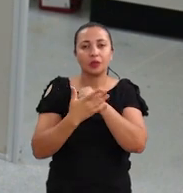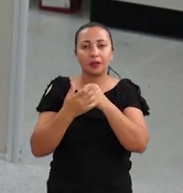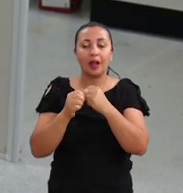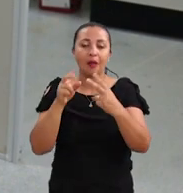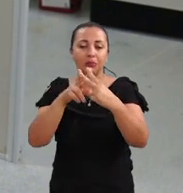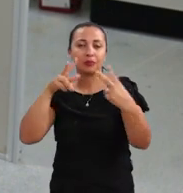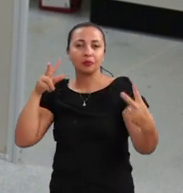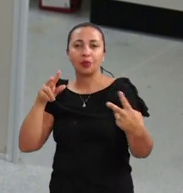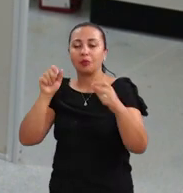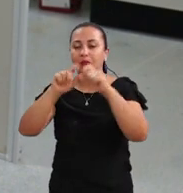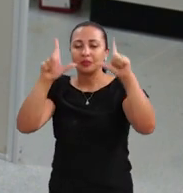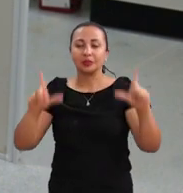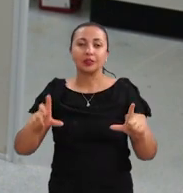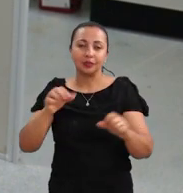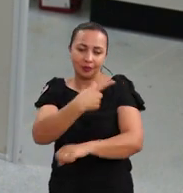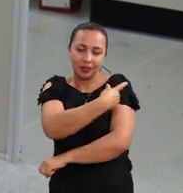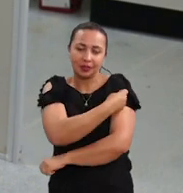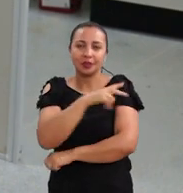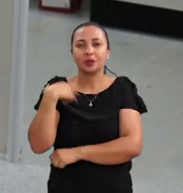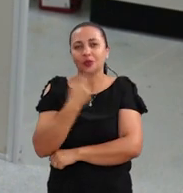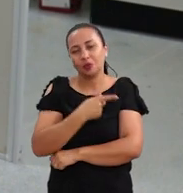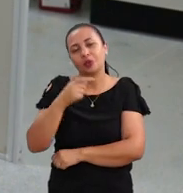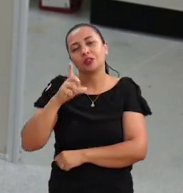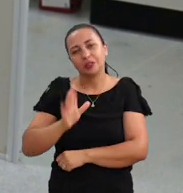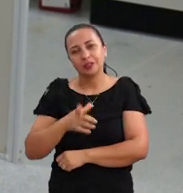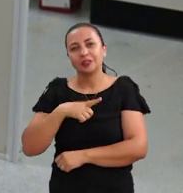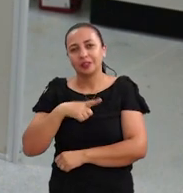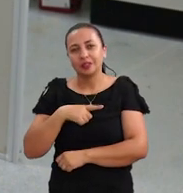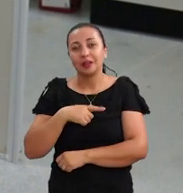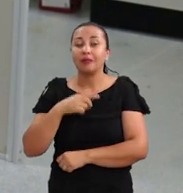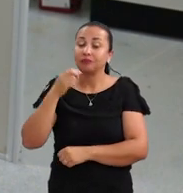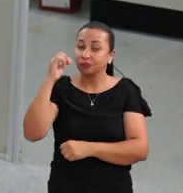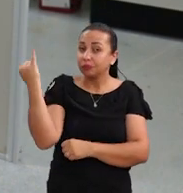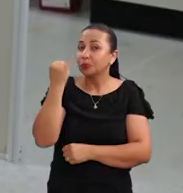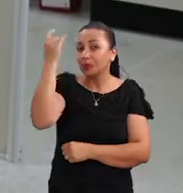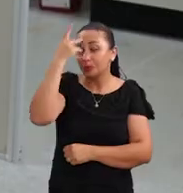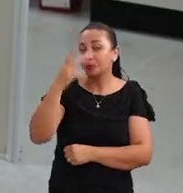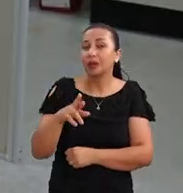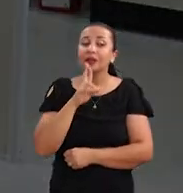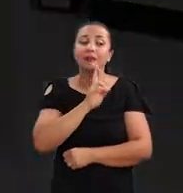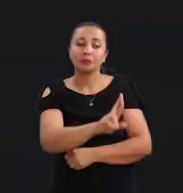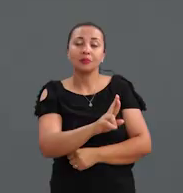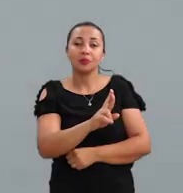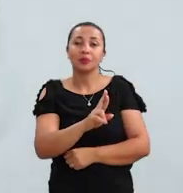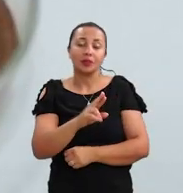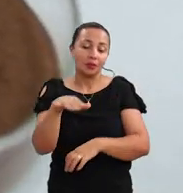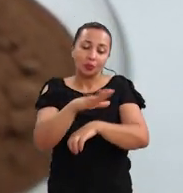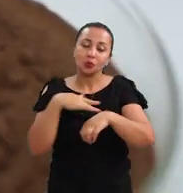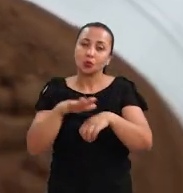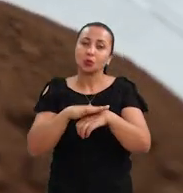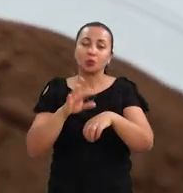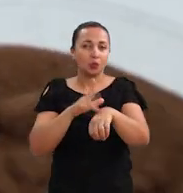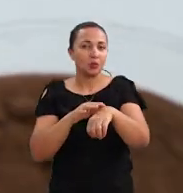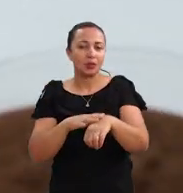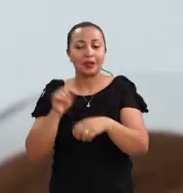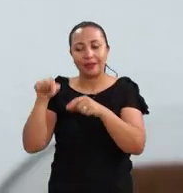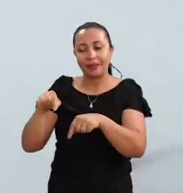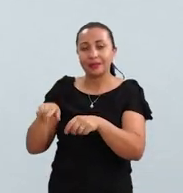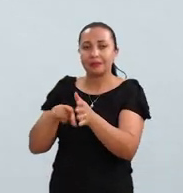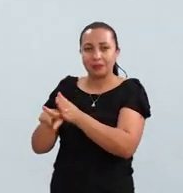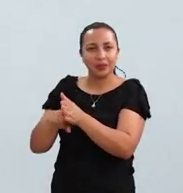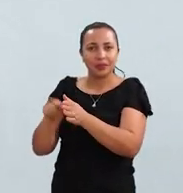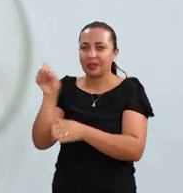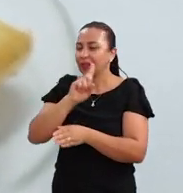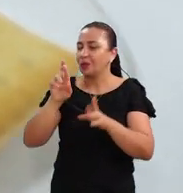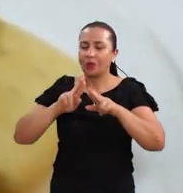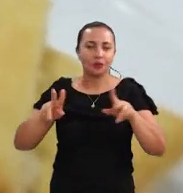que a gente já tinha de vacina que foram fundamentais para que a gente pudesse conseguir dar respostas, né, nesse sentido. E esse tipo de pesquisa não é diferente,